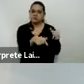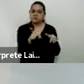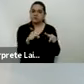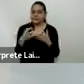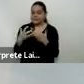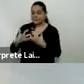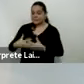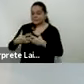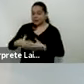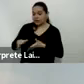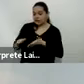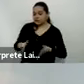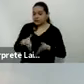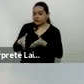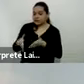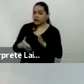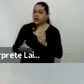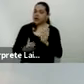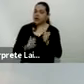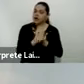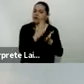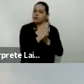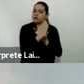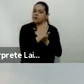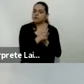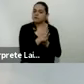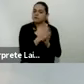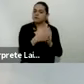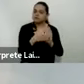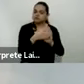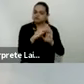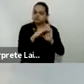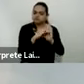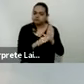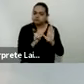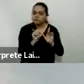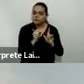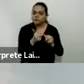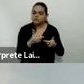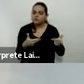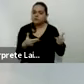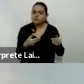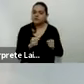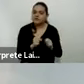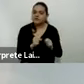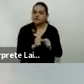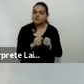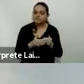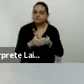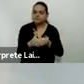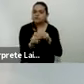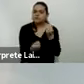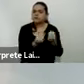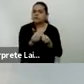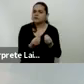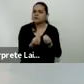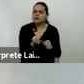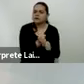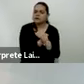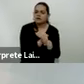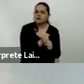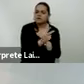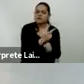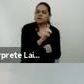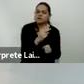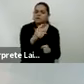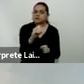o encaminhamento. Qual foi a definição, a estratégia adotada para essa campanha salarial 2020-2021? Olha, a decisão